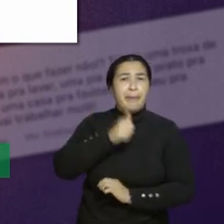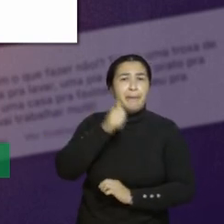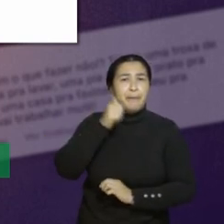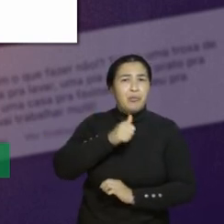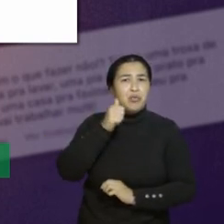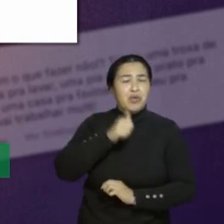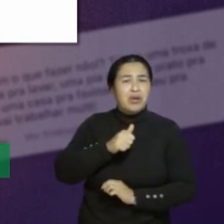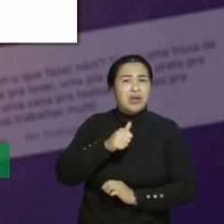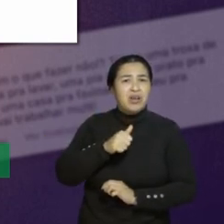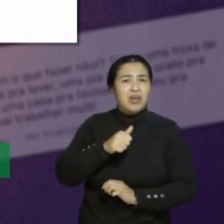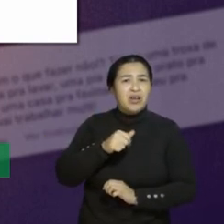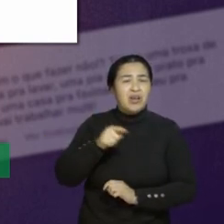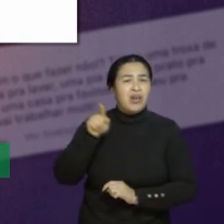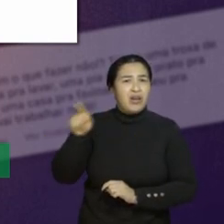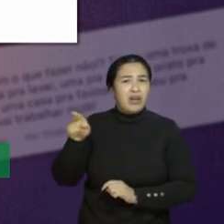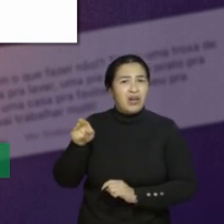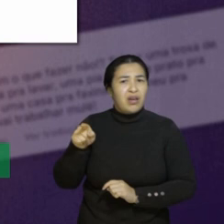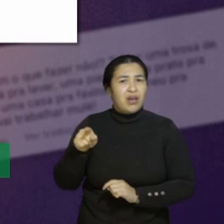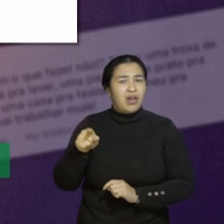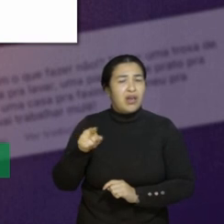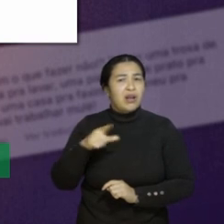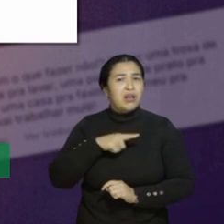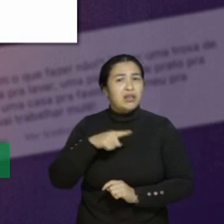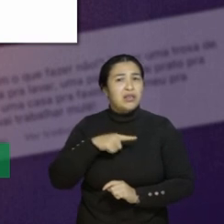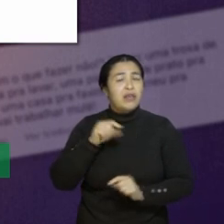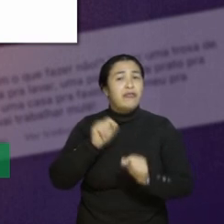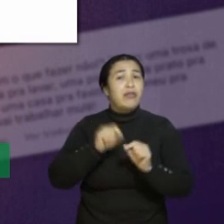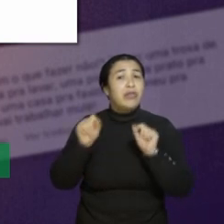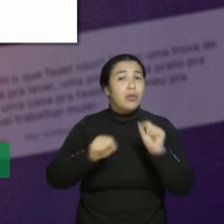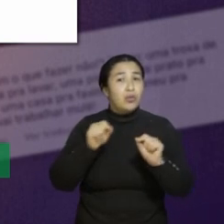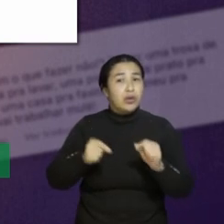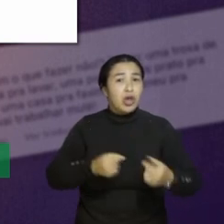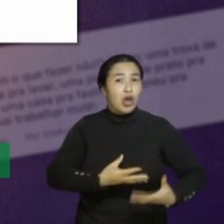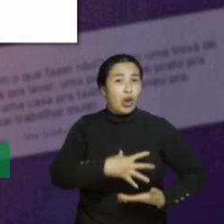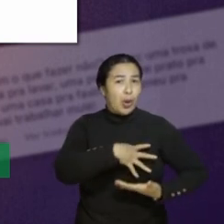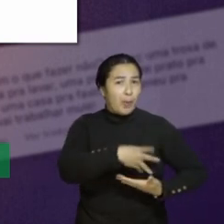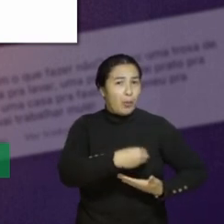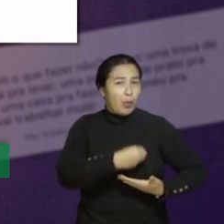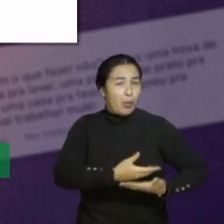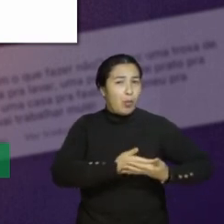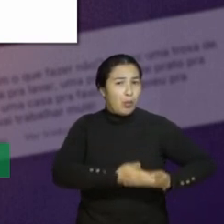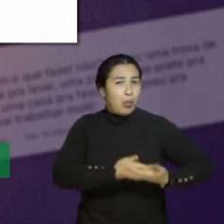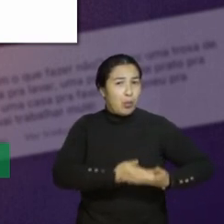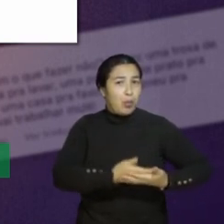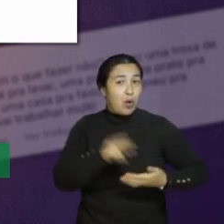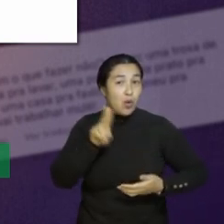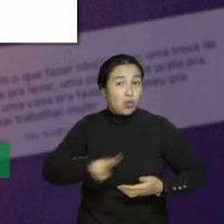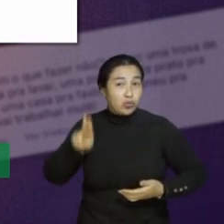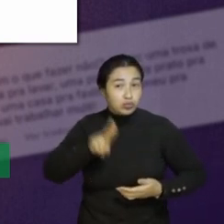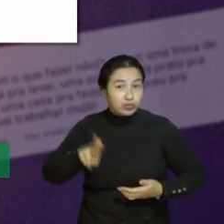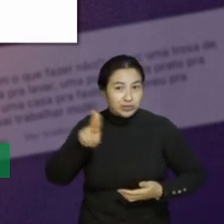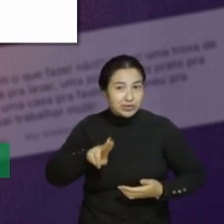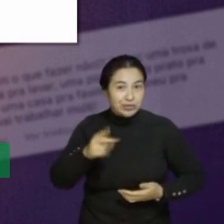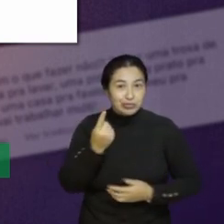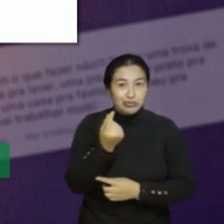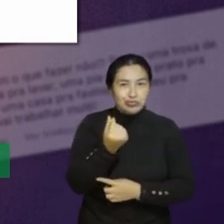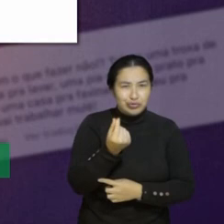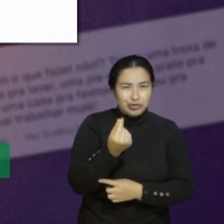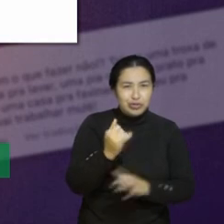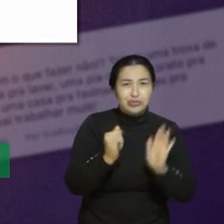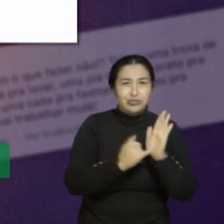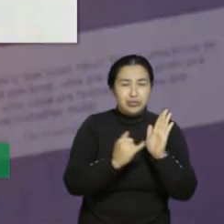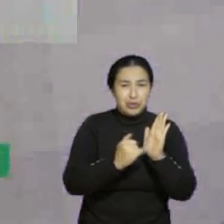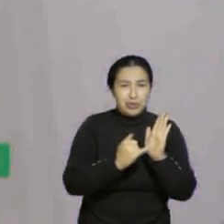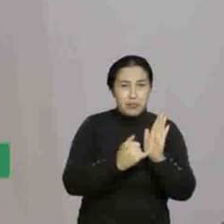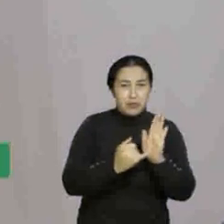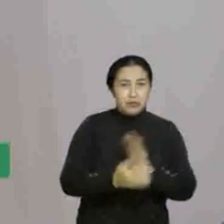para fazer. Ah, tem sim, mamar com o nosso dinheiro, com o dinheiro dos nossos impostos. Pois